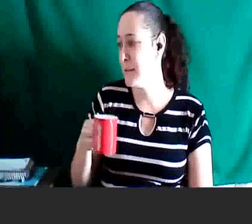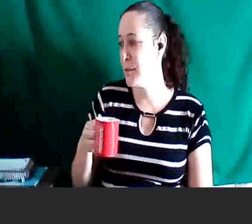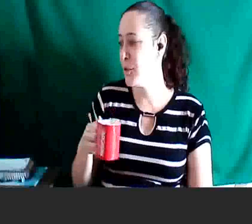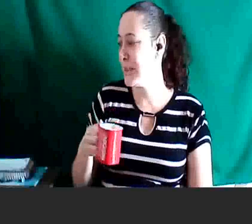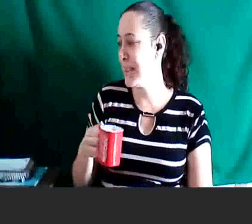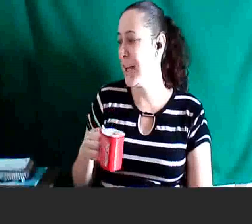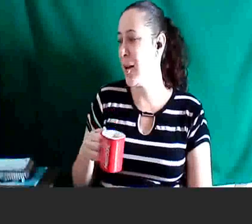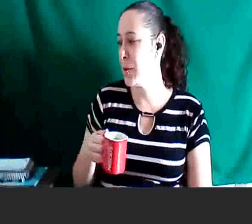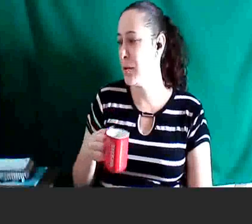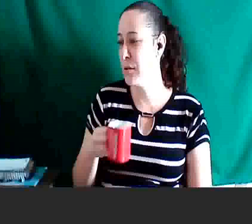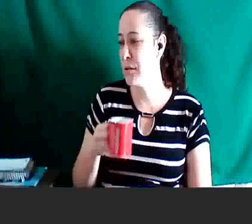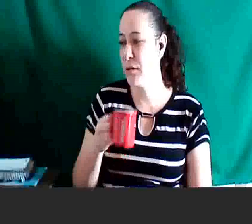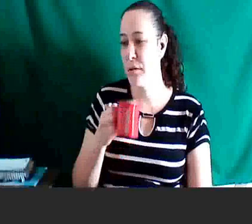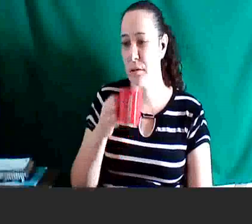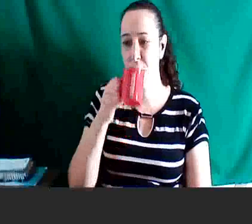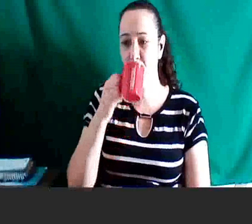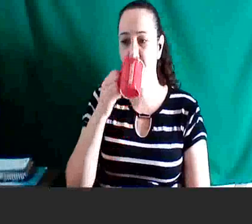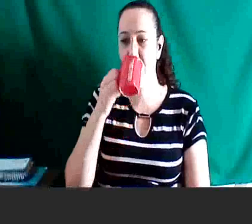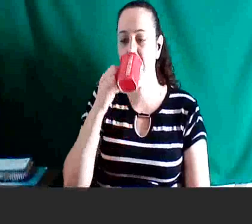site?